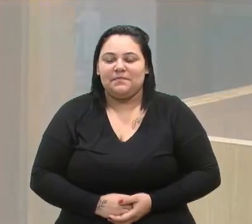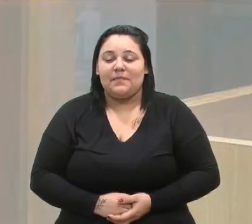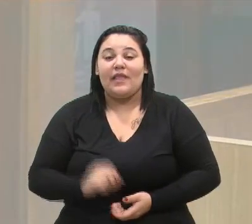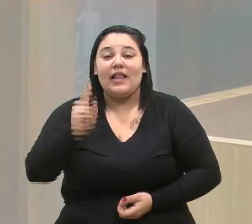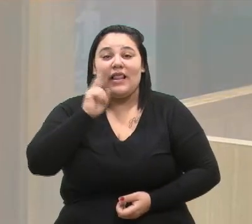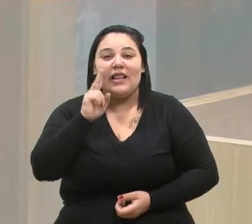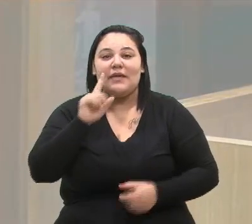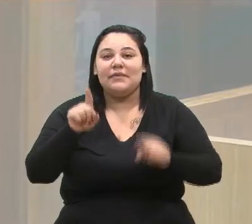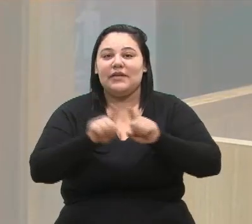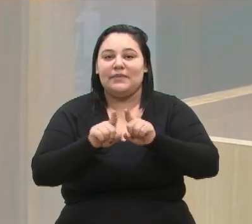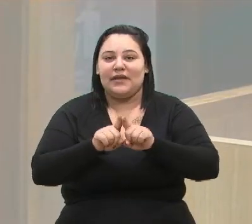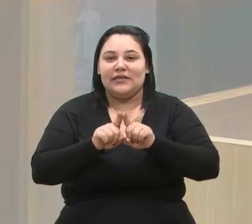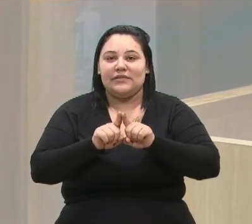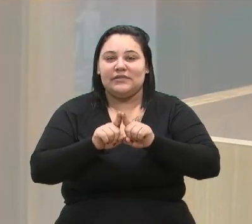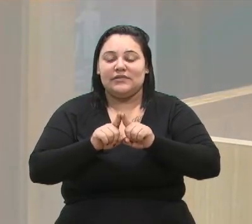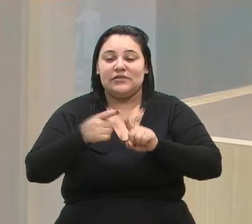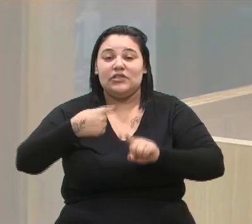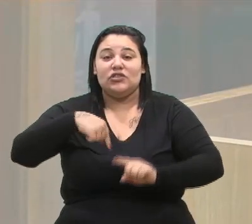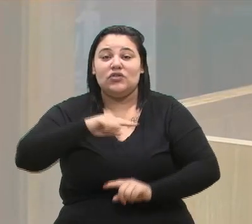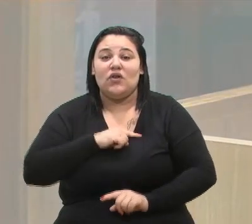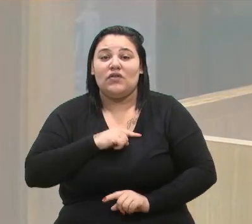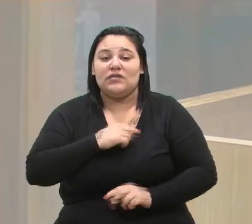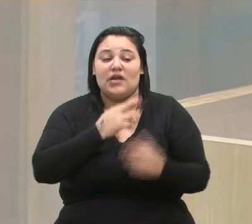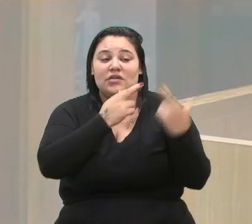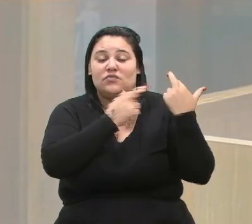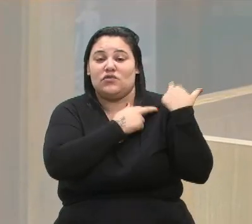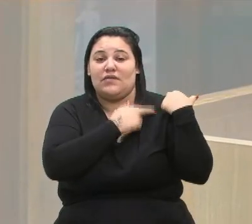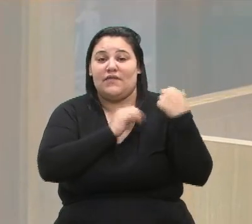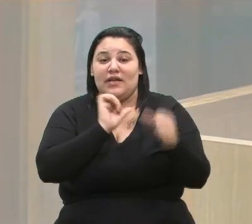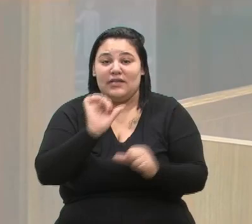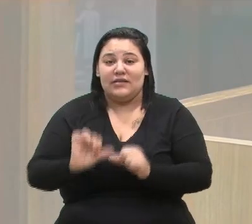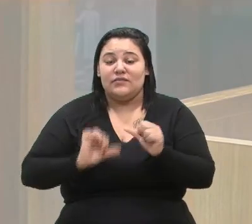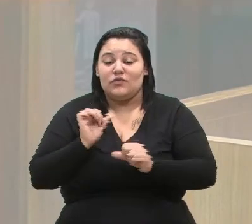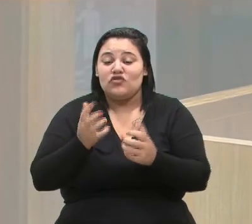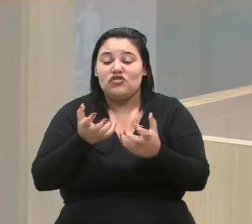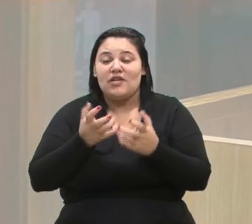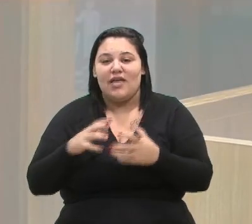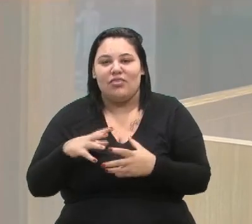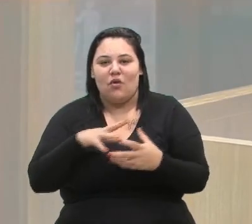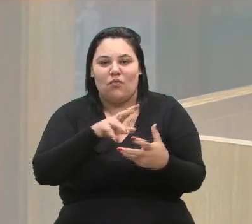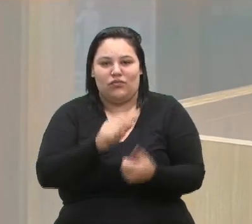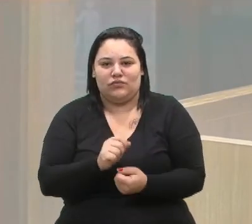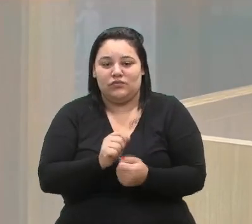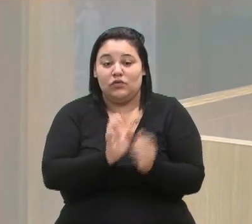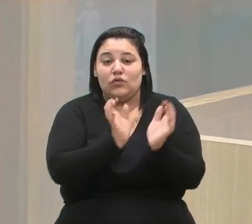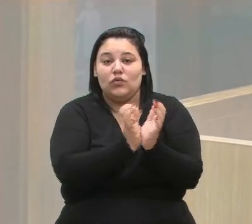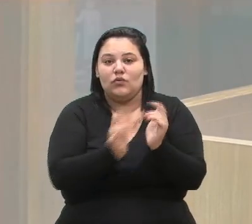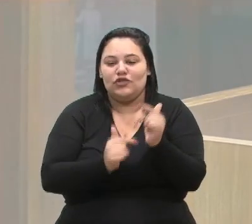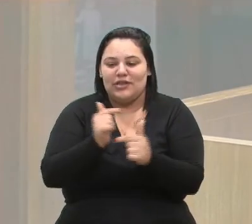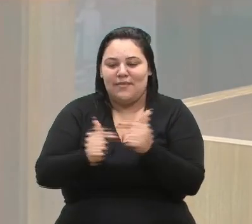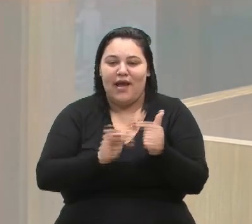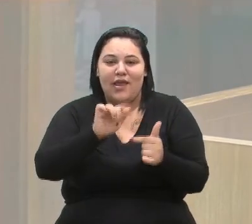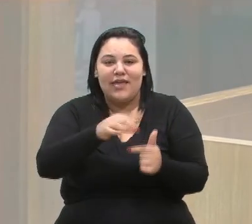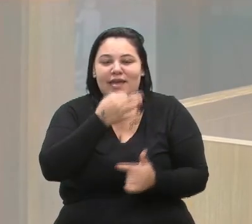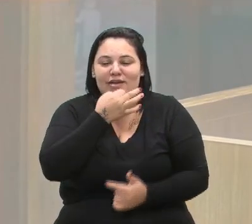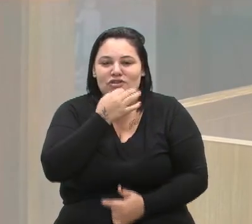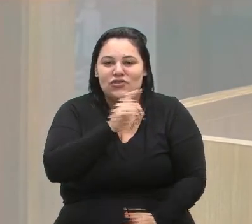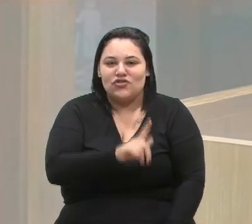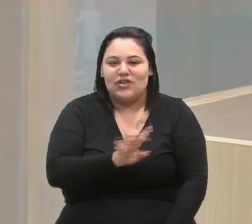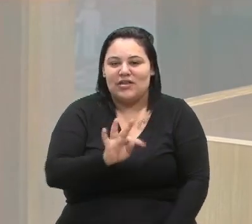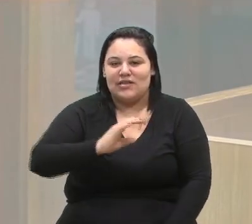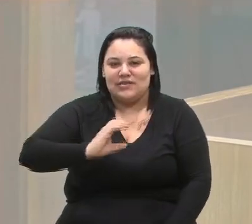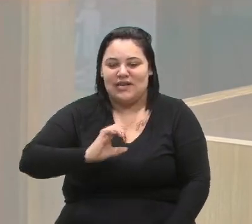Lembre-se que nós somos responsáveis pela transformação que tanto desejamos no mundo. O Grupo de Trabalho por Caxias, o GTC, é composto